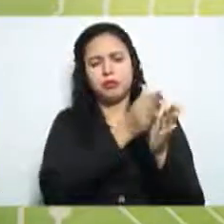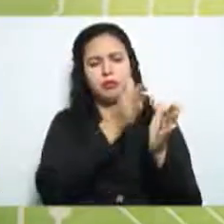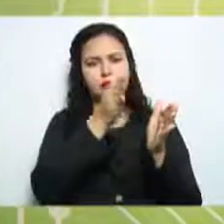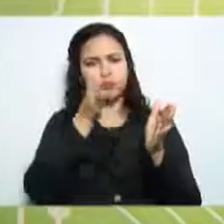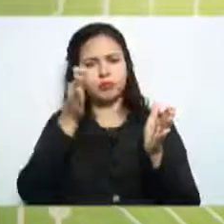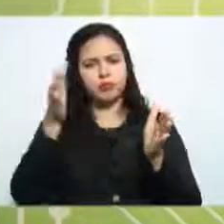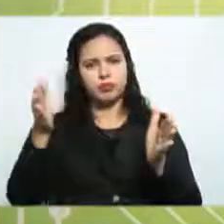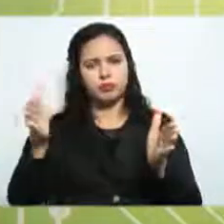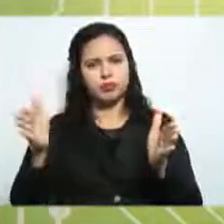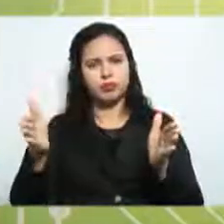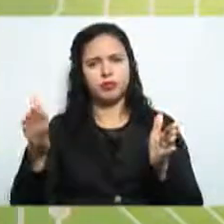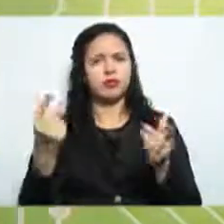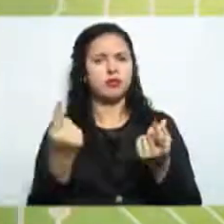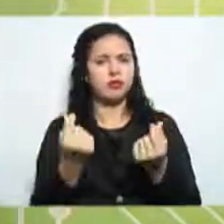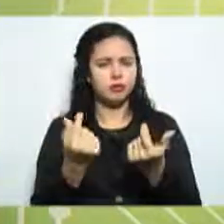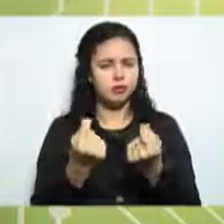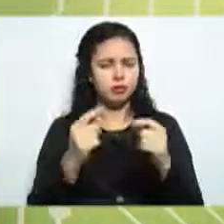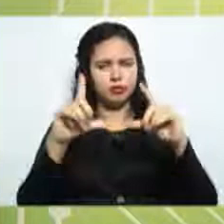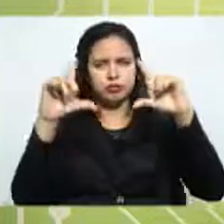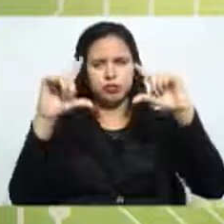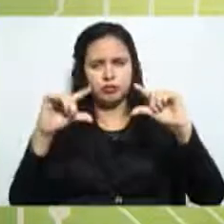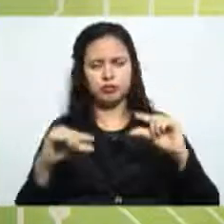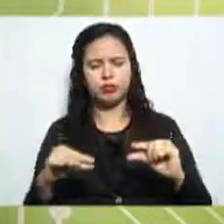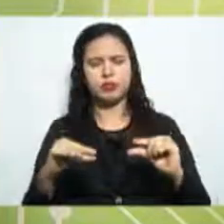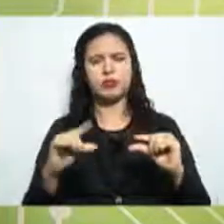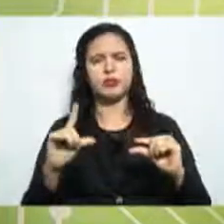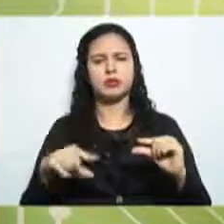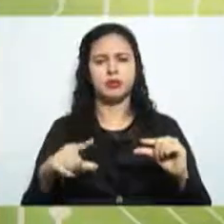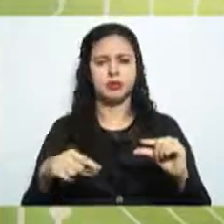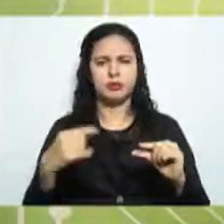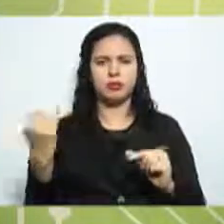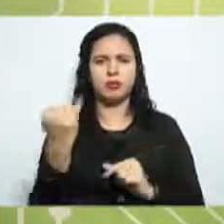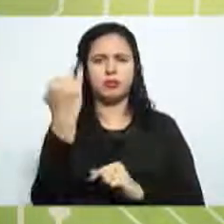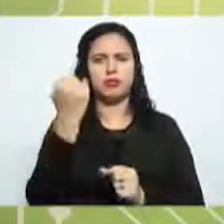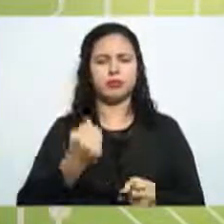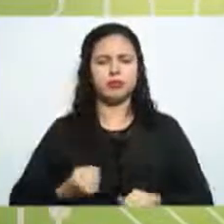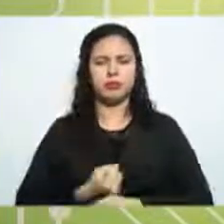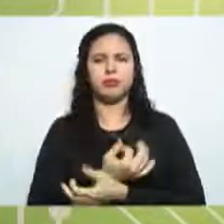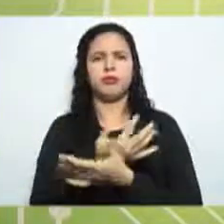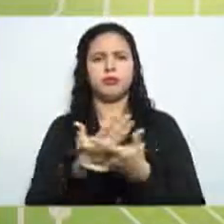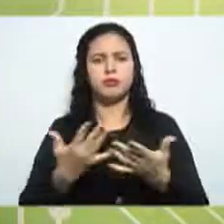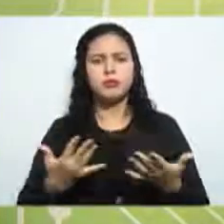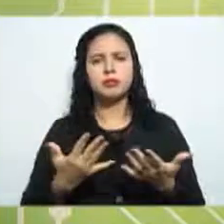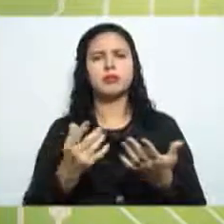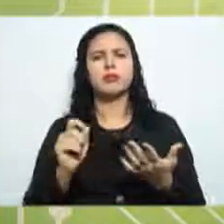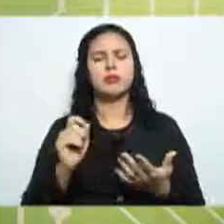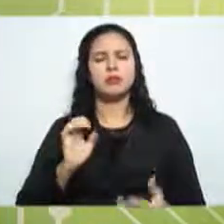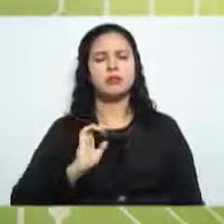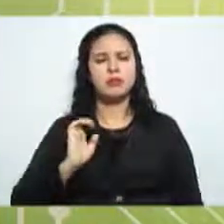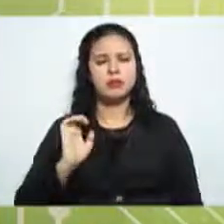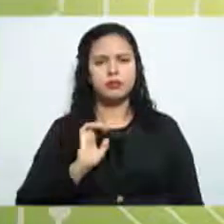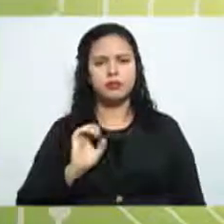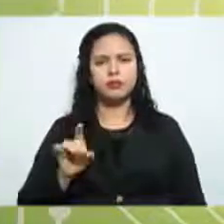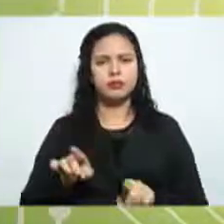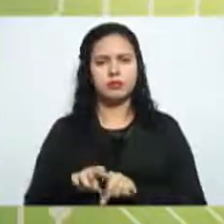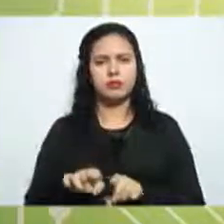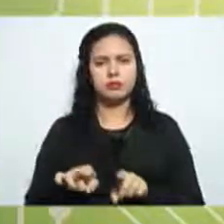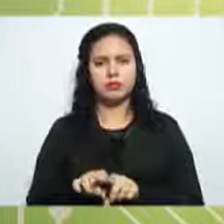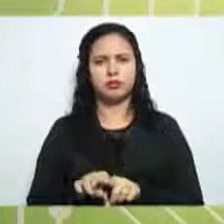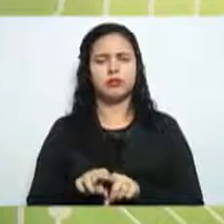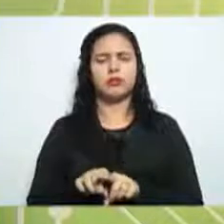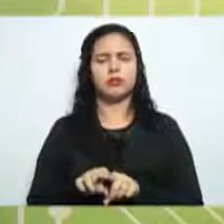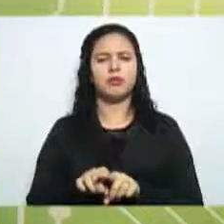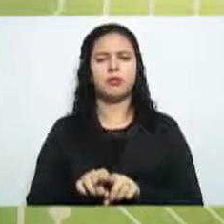custos, ela é muito importante para a distribuição da riqueza, ela é muito importante para a maximização dos lucros do